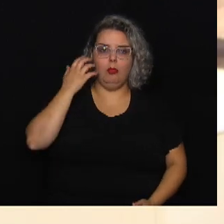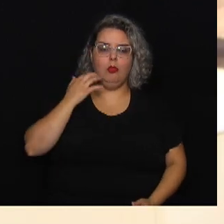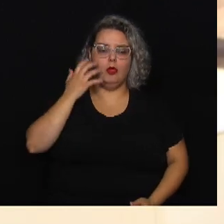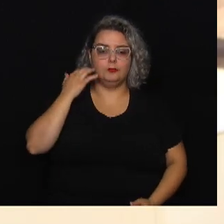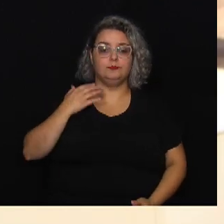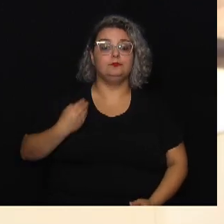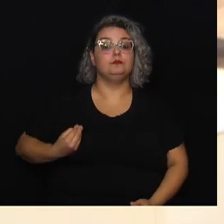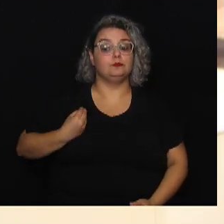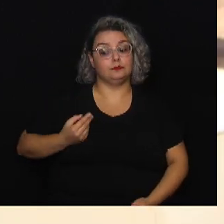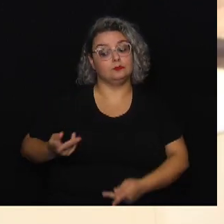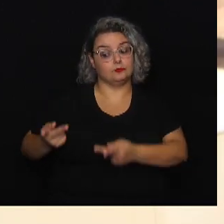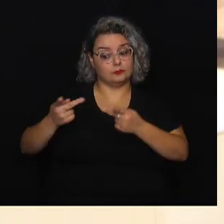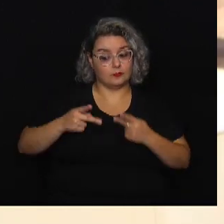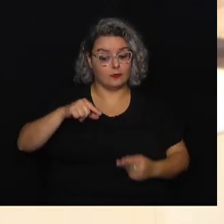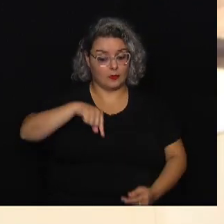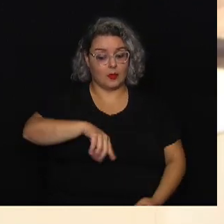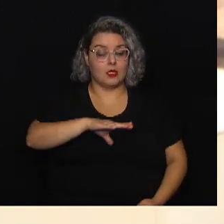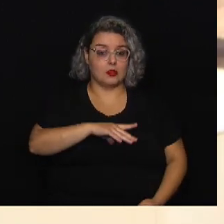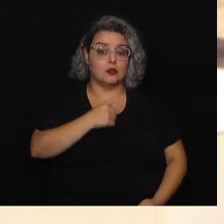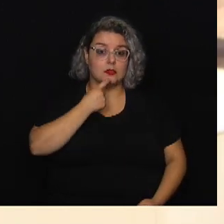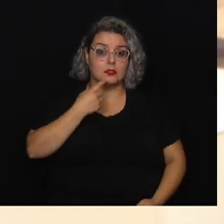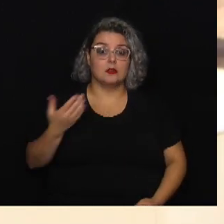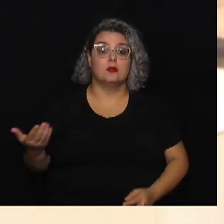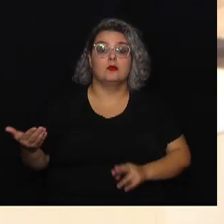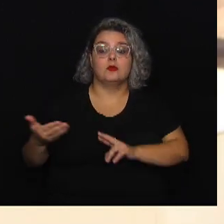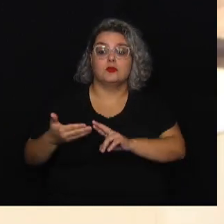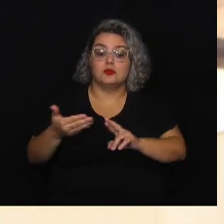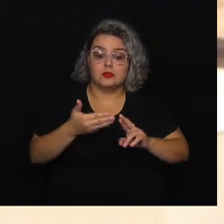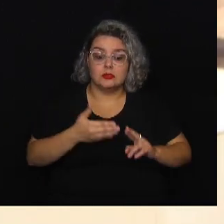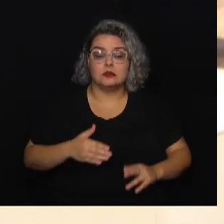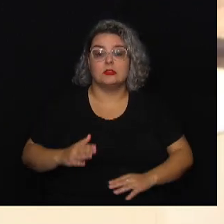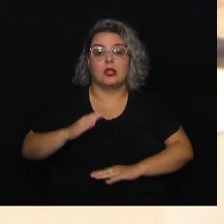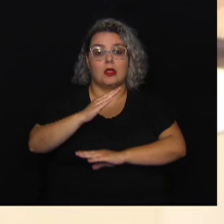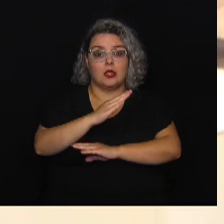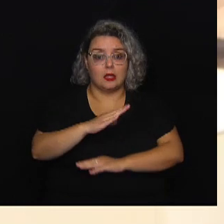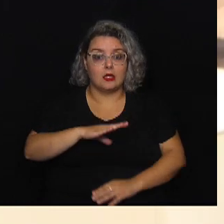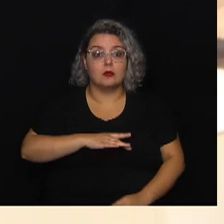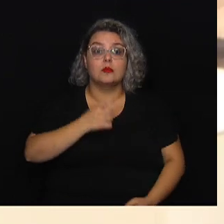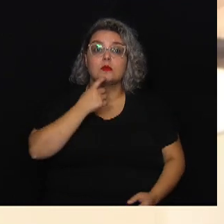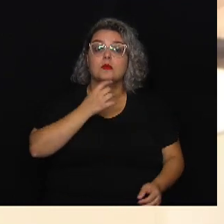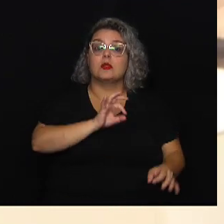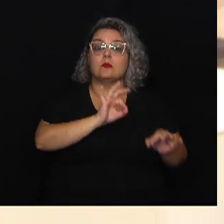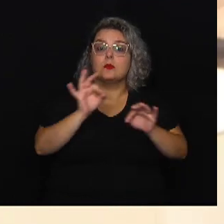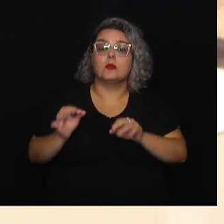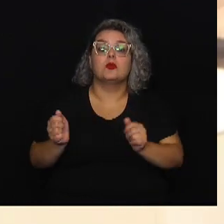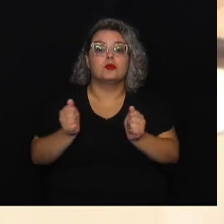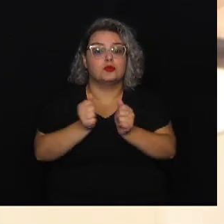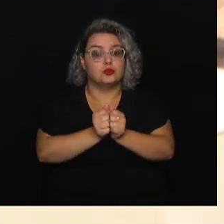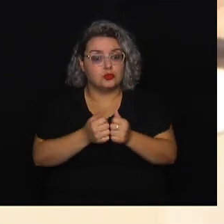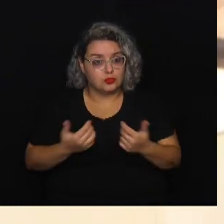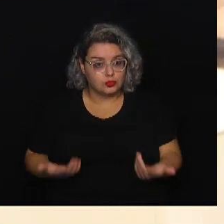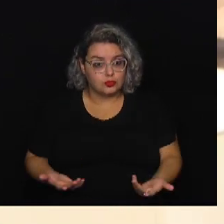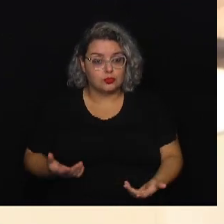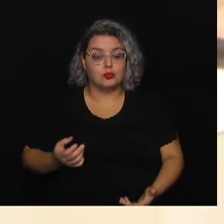na cidade de Campinas, os representantes da Câmara Municipal acompanharam, eu estive junto, o prefeito da cidade, Dário,